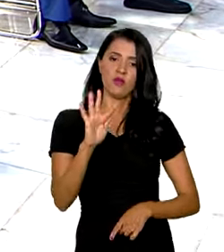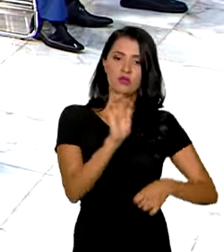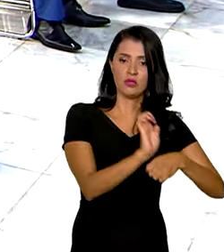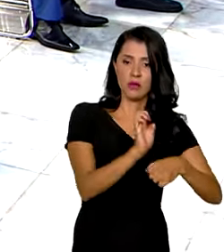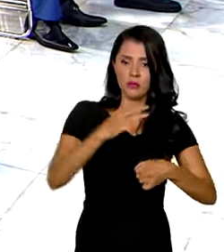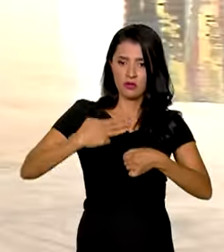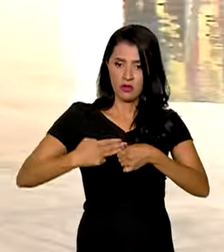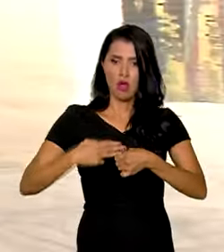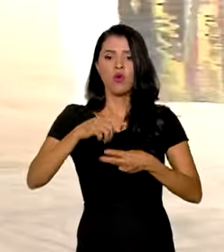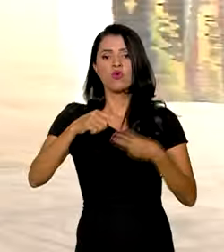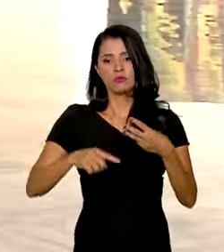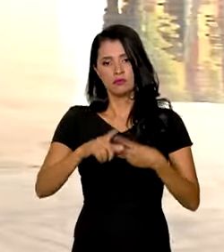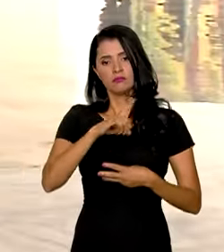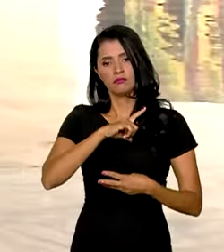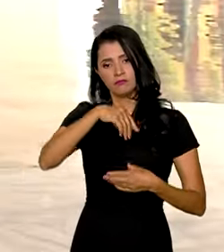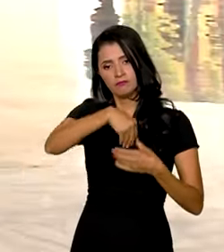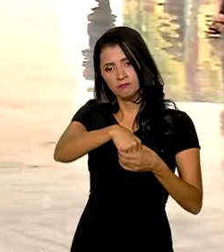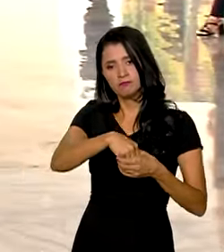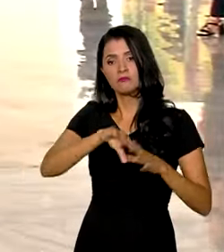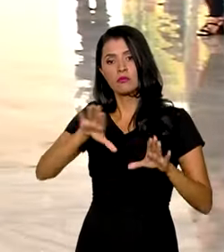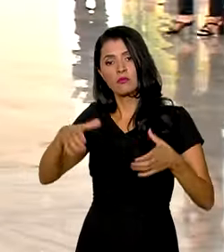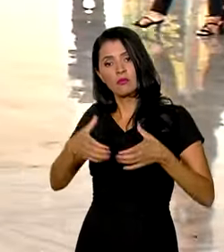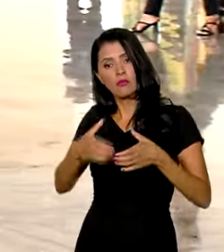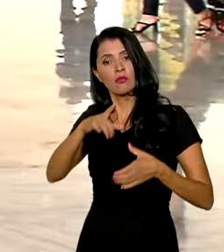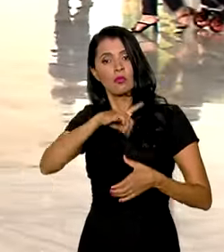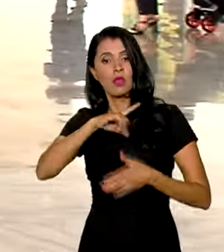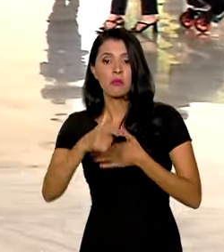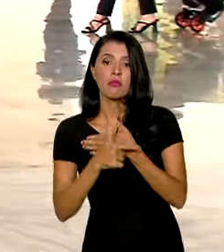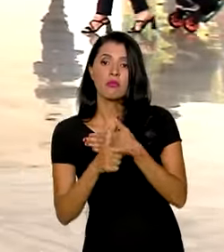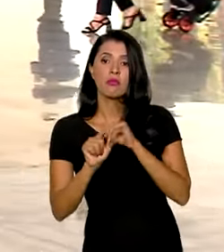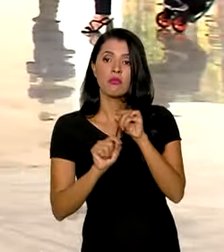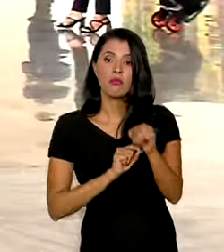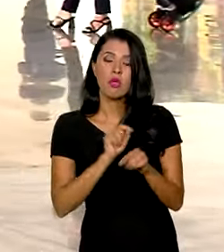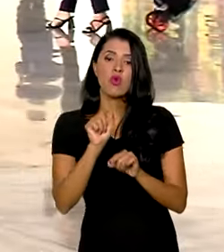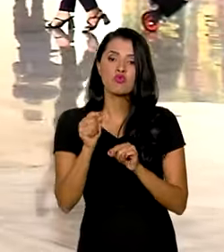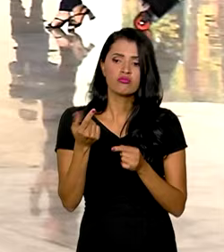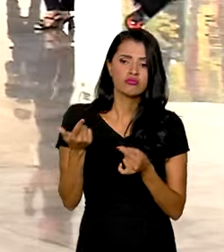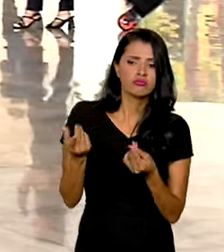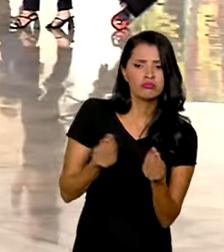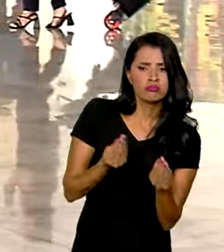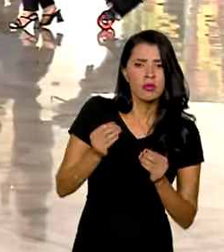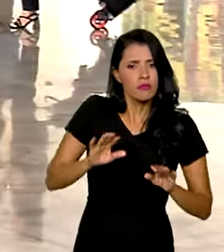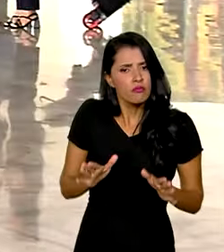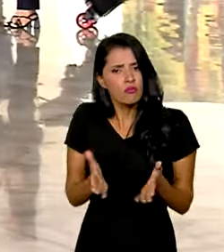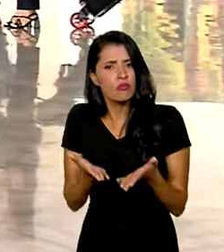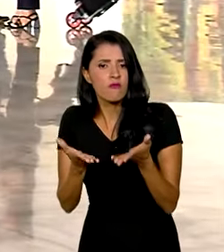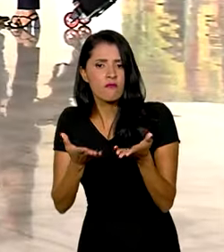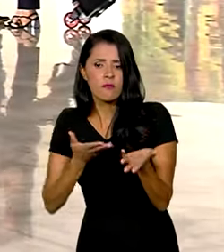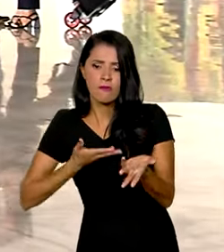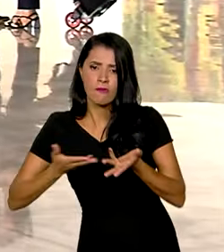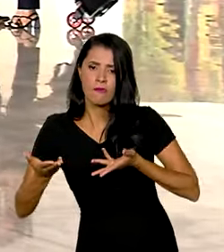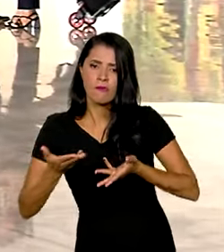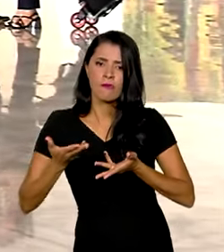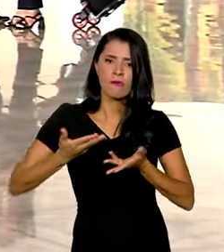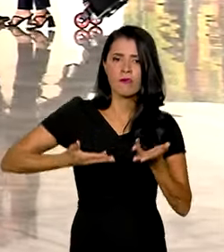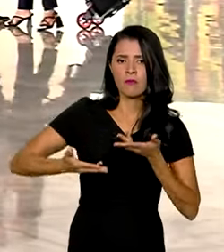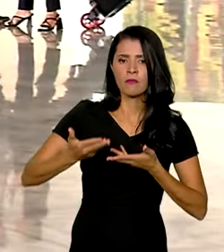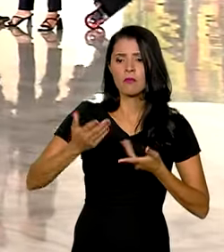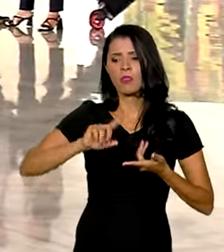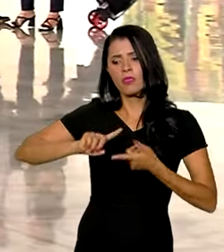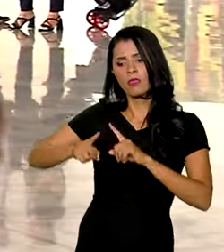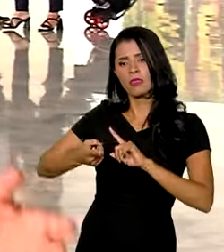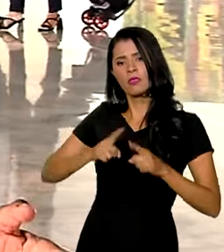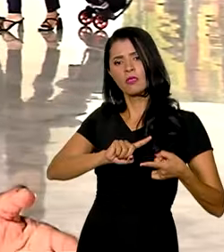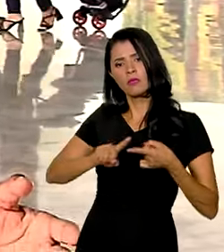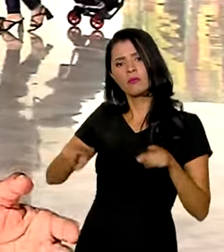e municipal. O Conselho tem a tarefa de subsidiar e promover a articulação, a